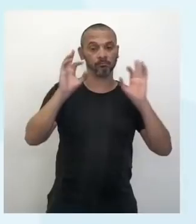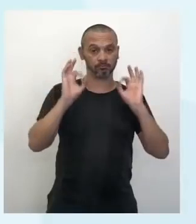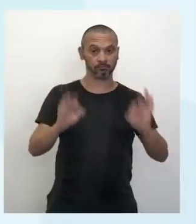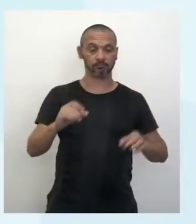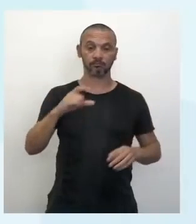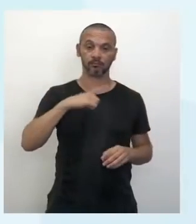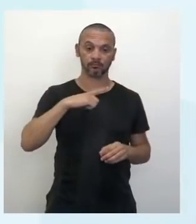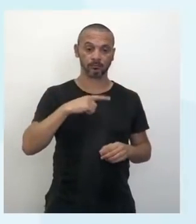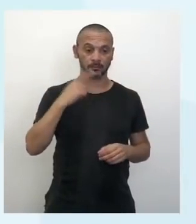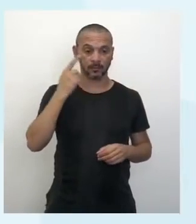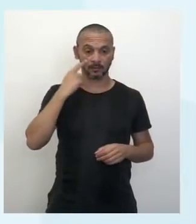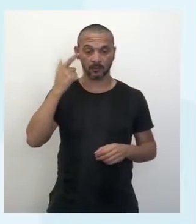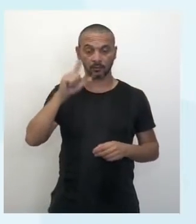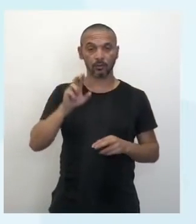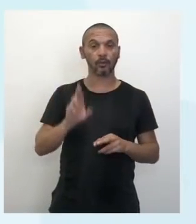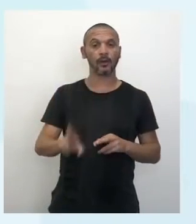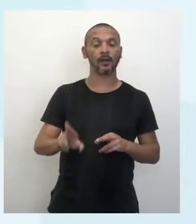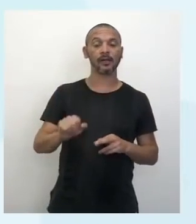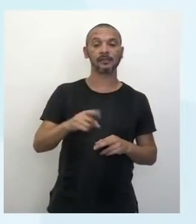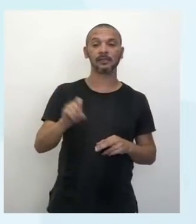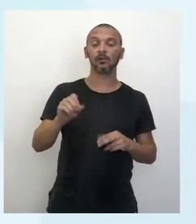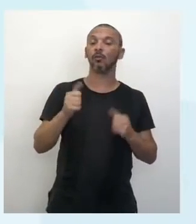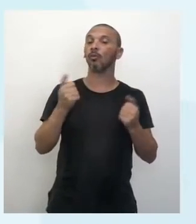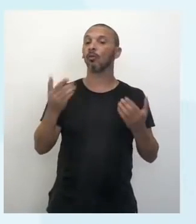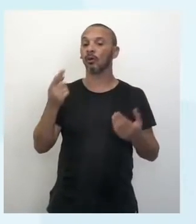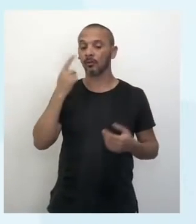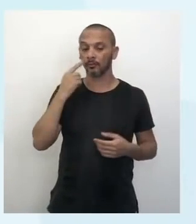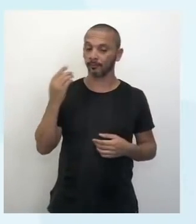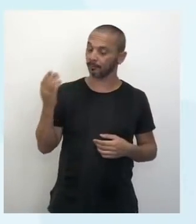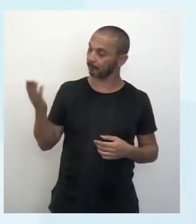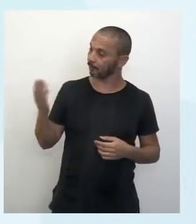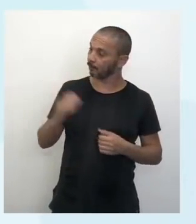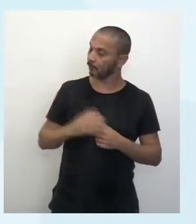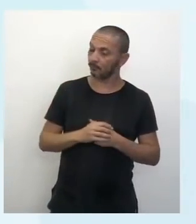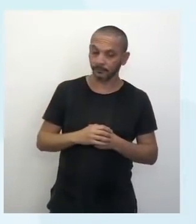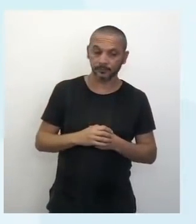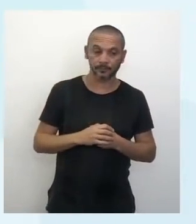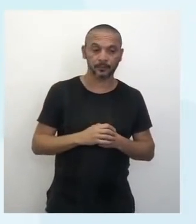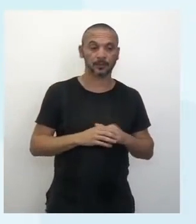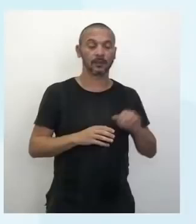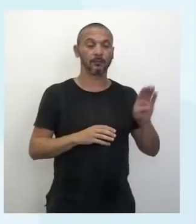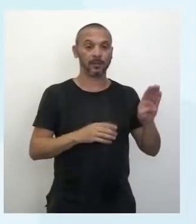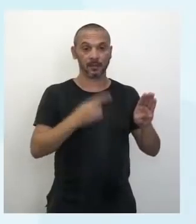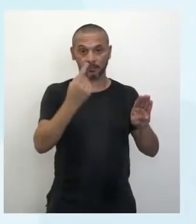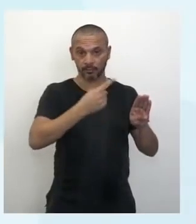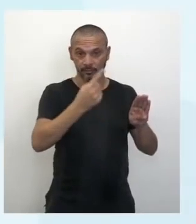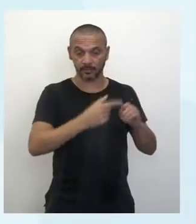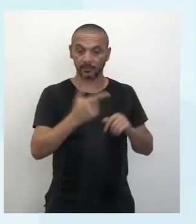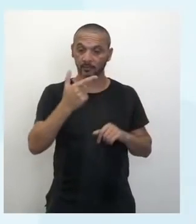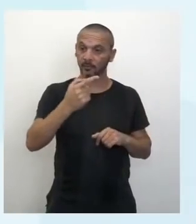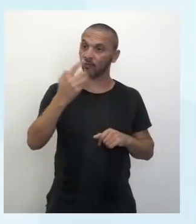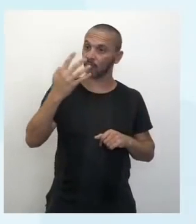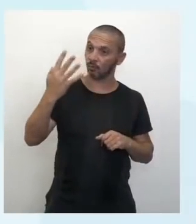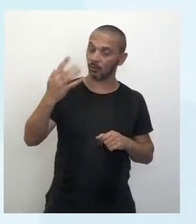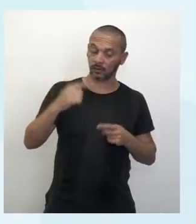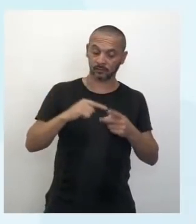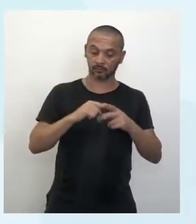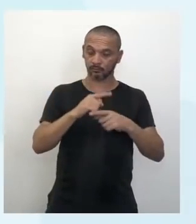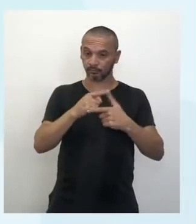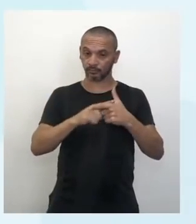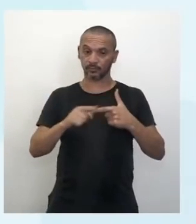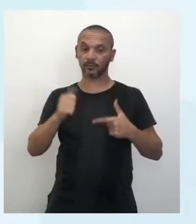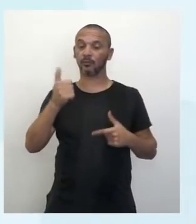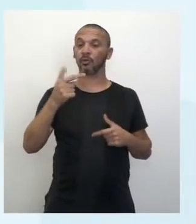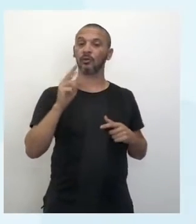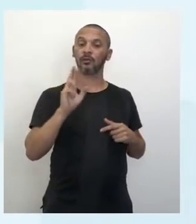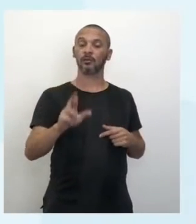aí. E aí, vamos ver a razão entre os perímetros. De novo, olha a ordem. O B primeiro. Então, 24 por 12, que dá